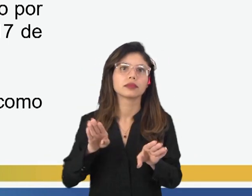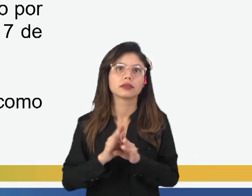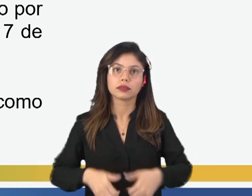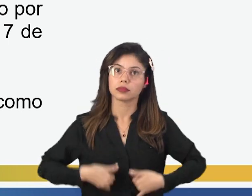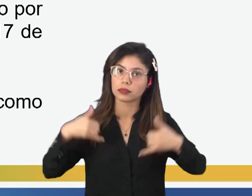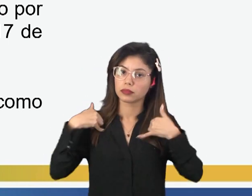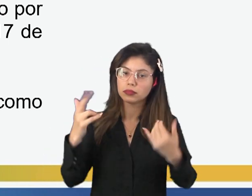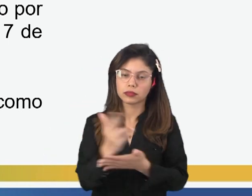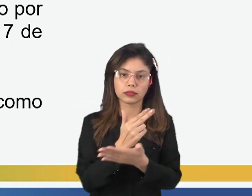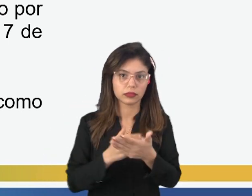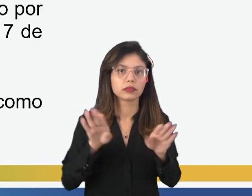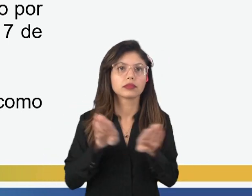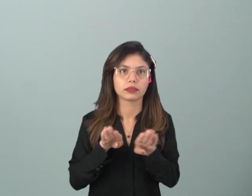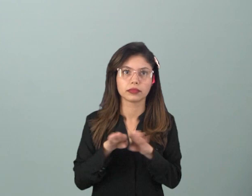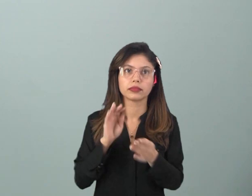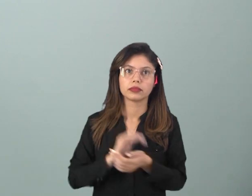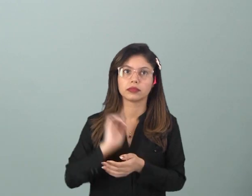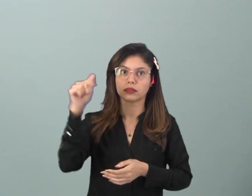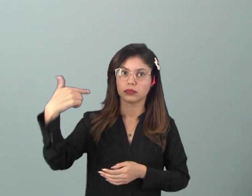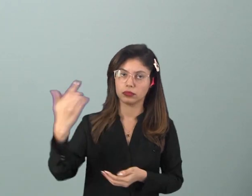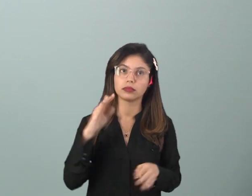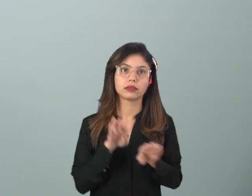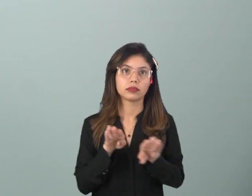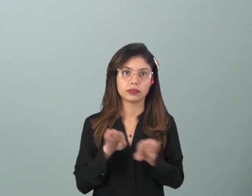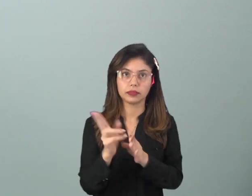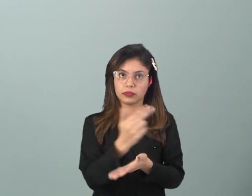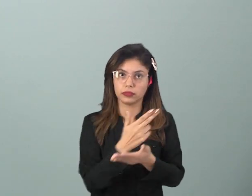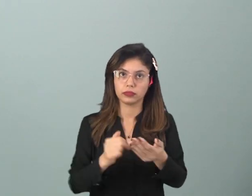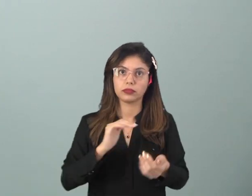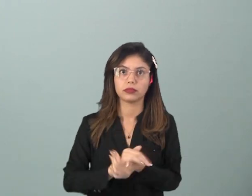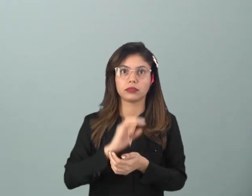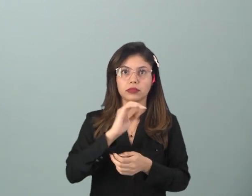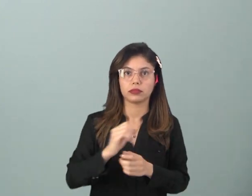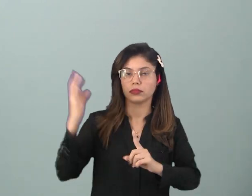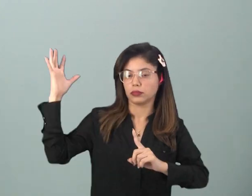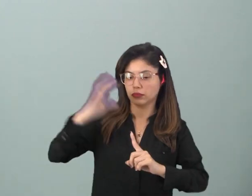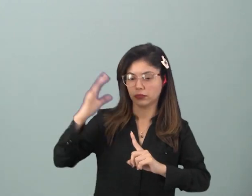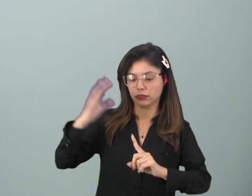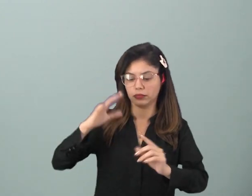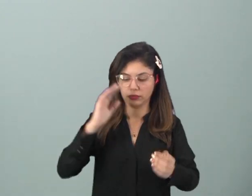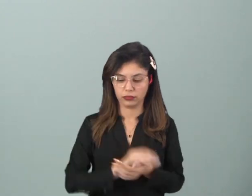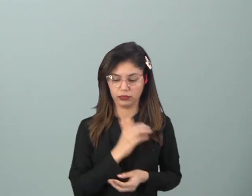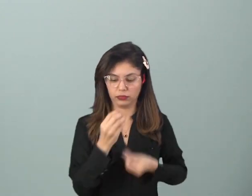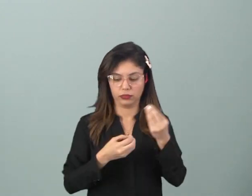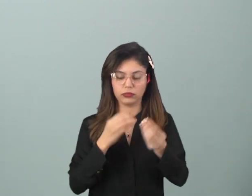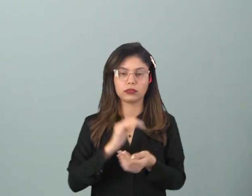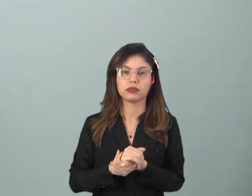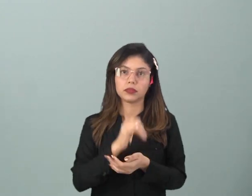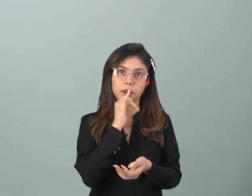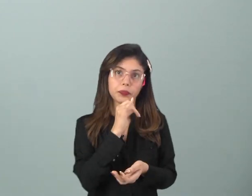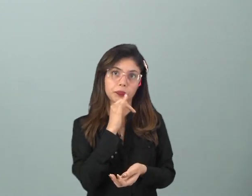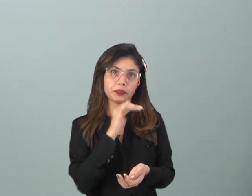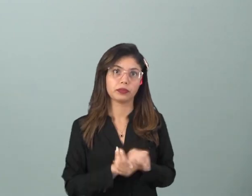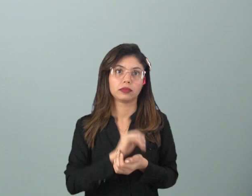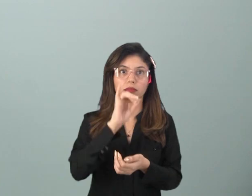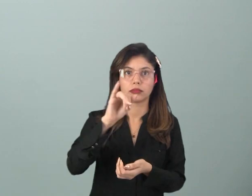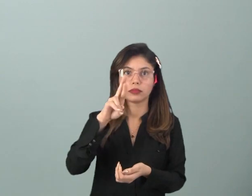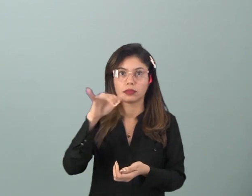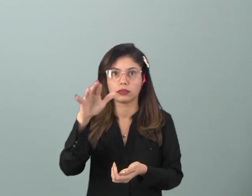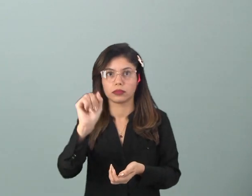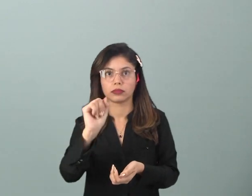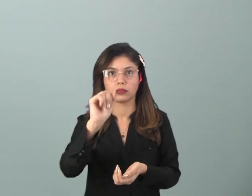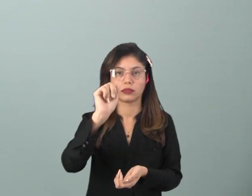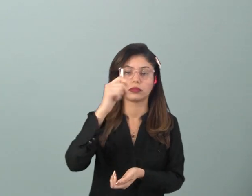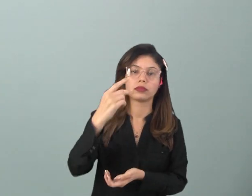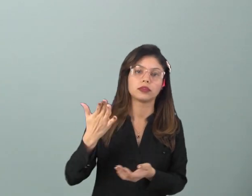aniversário dessa artista. E outros artistas vão se inspirar em Chiquinha Gonzaga, como Anacleto Medeiros, Irineu Almeida